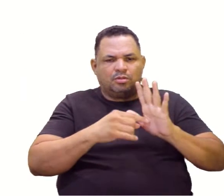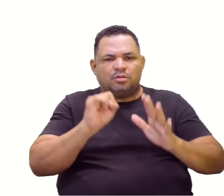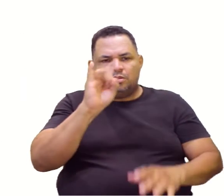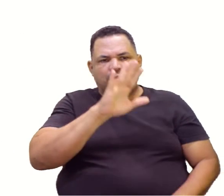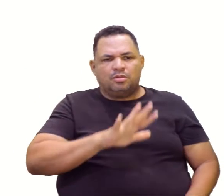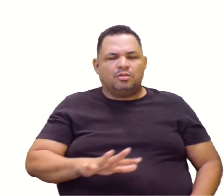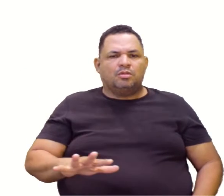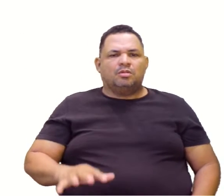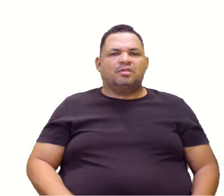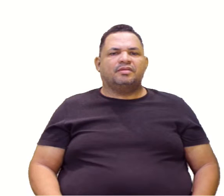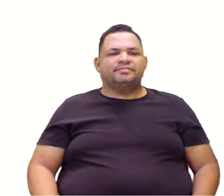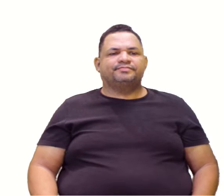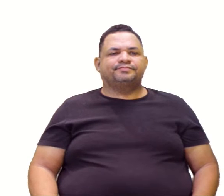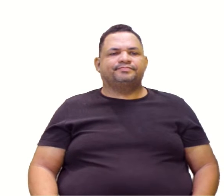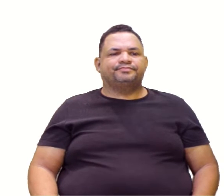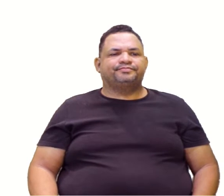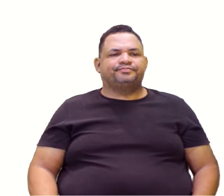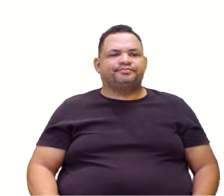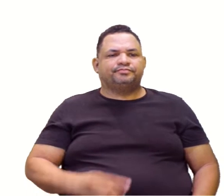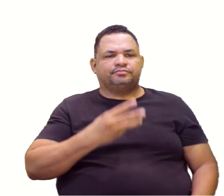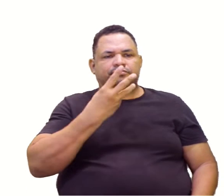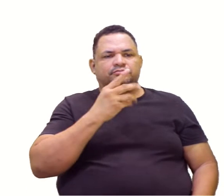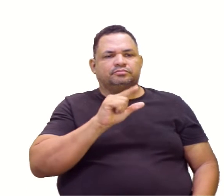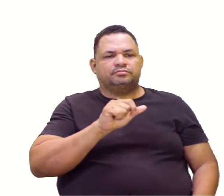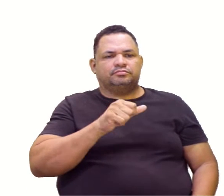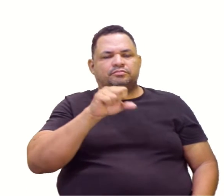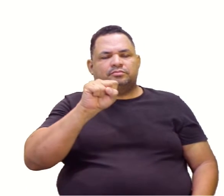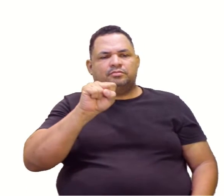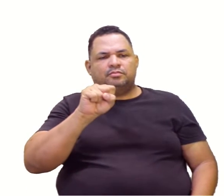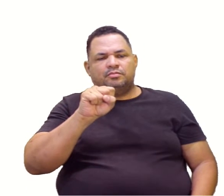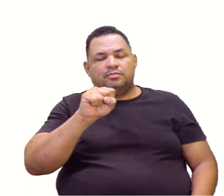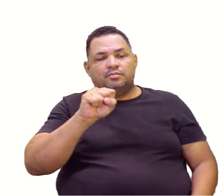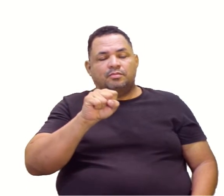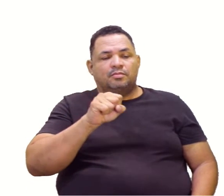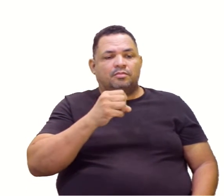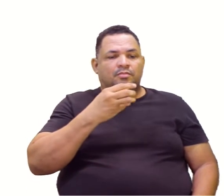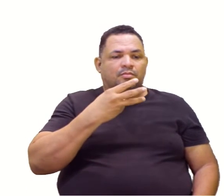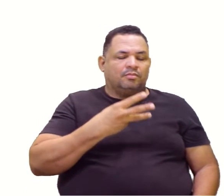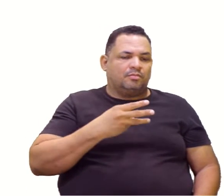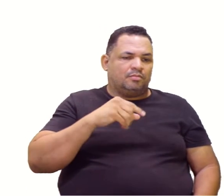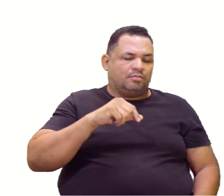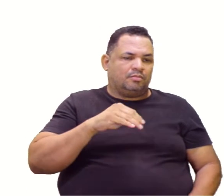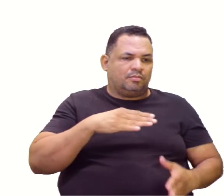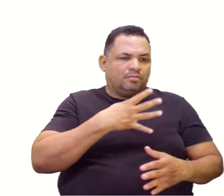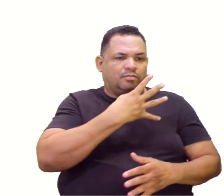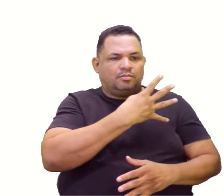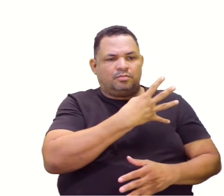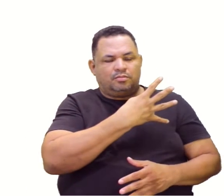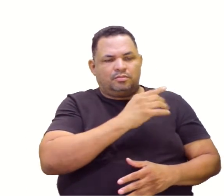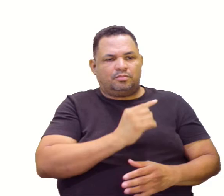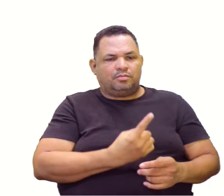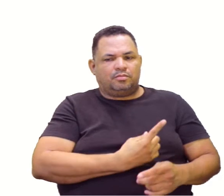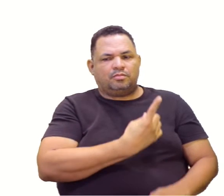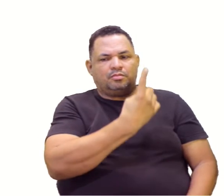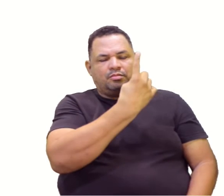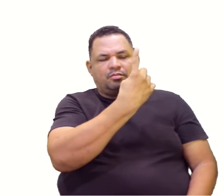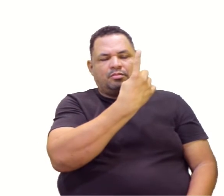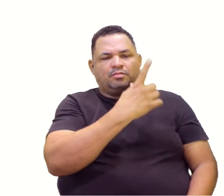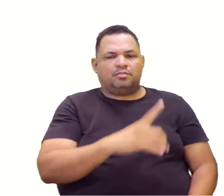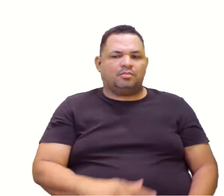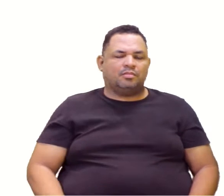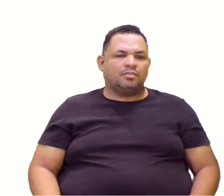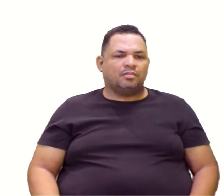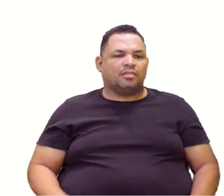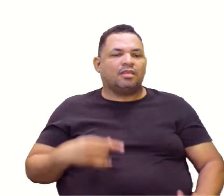apresentadas na figura. Então temos aí, né, 3,8 uma base, 3 metros a outra, 4 a altura,